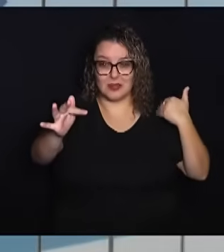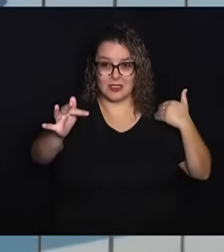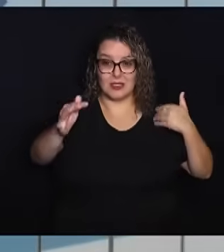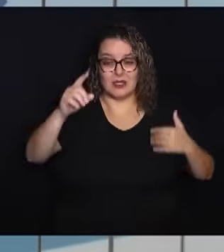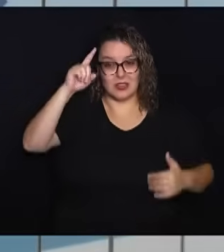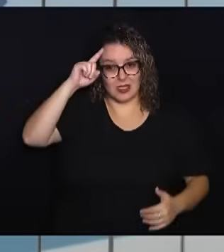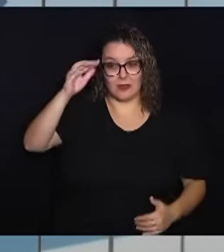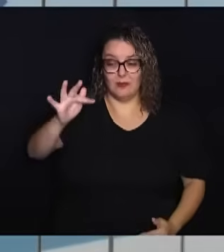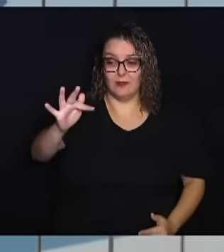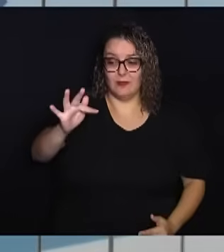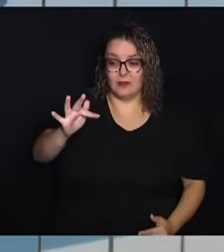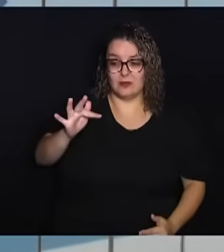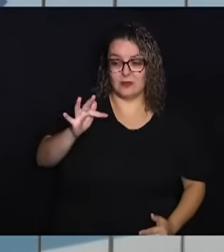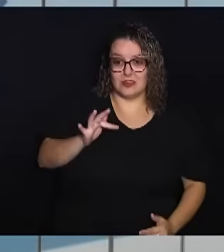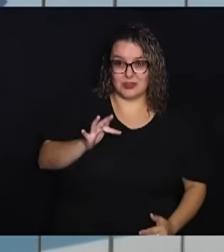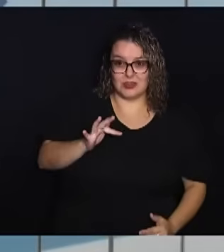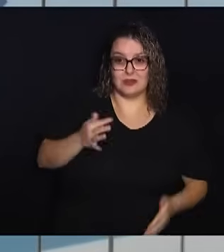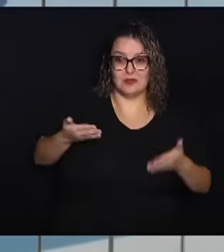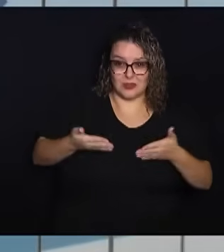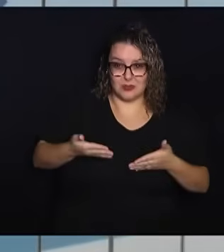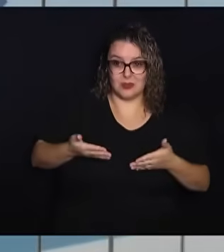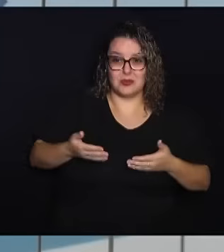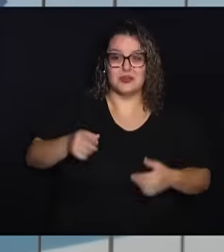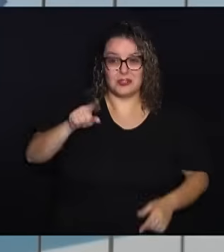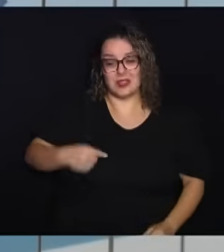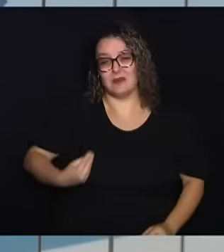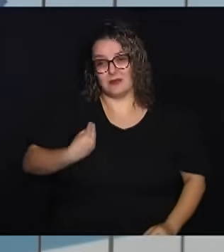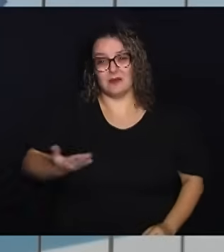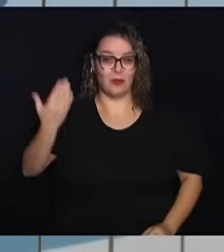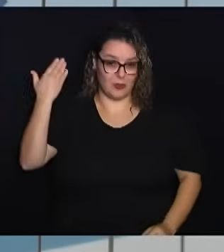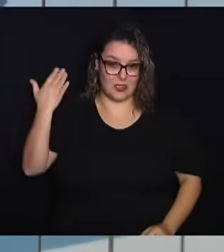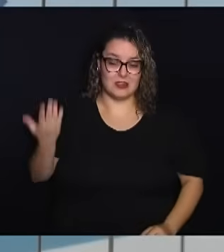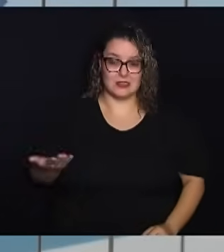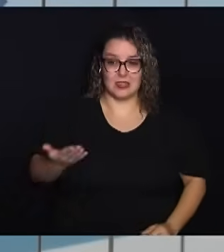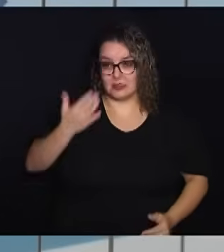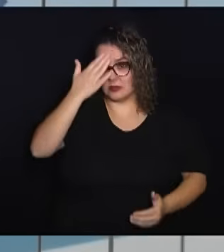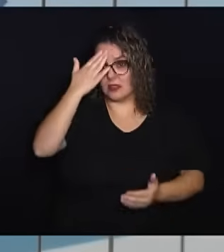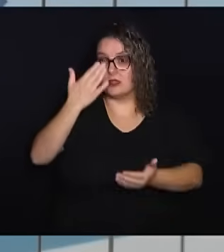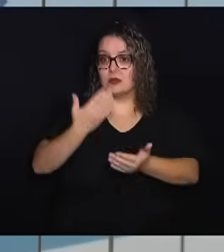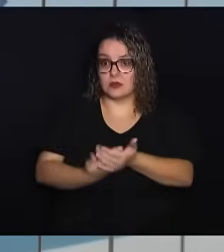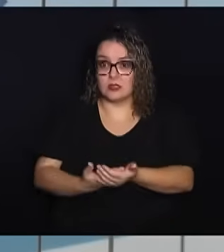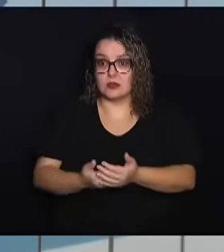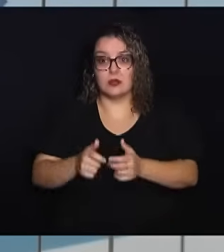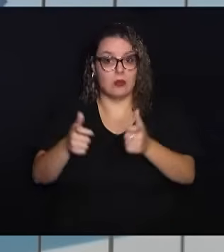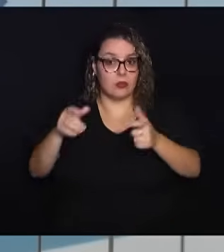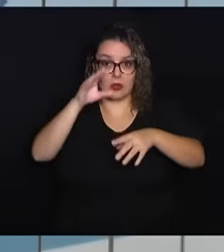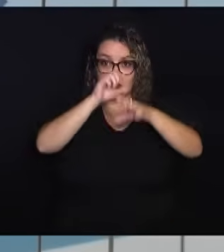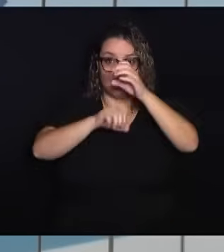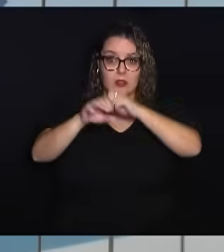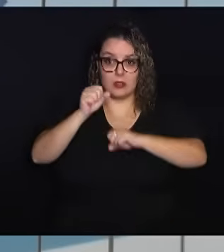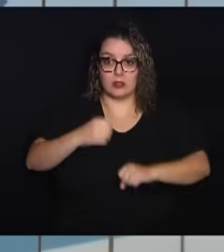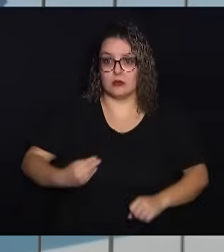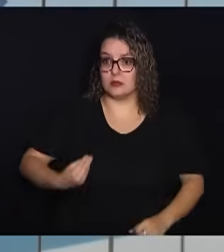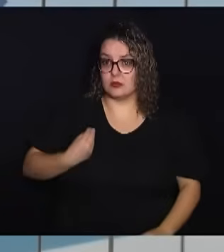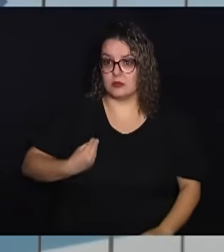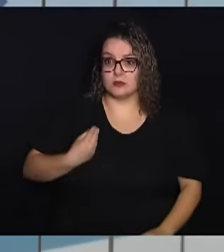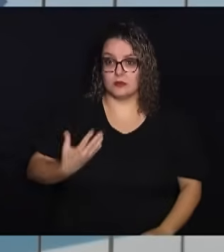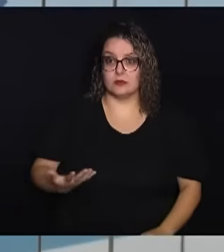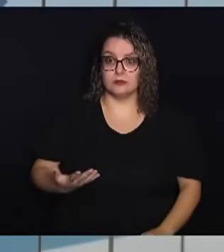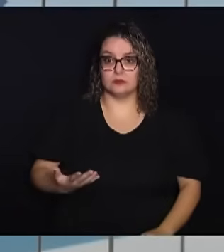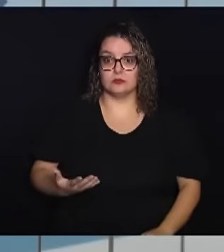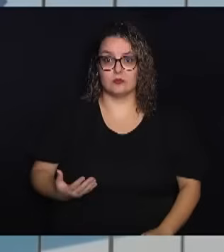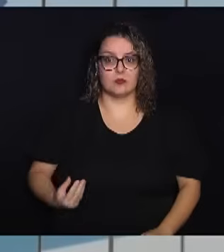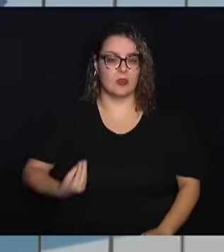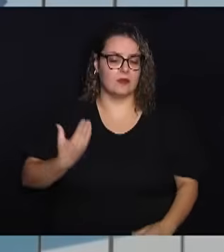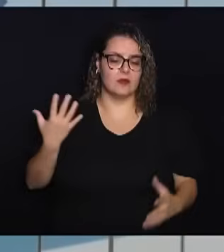vai adoecendo, sabe? Então, acredito que esse foi o maior aprendizado da vida, sabe? A vida ela é